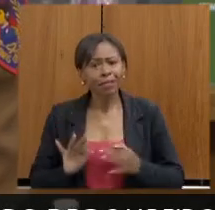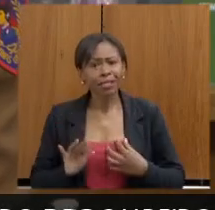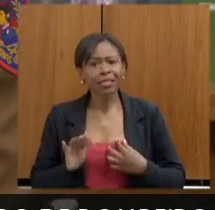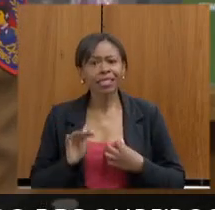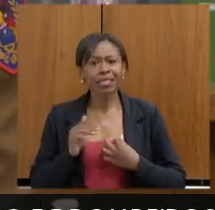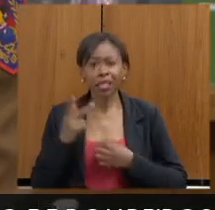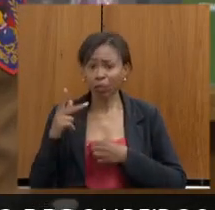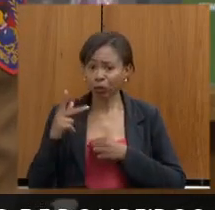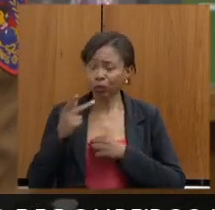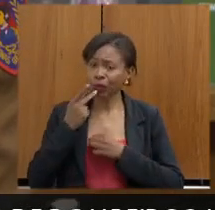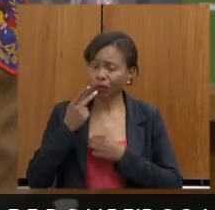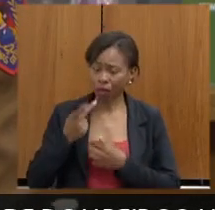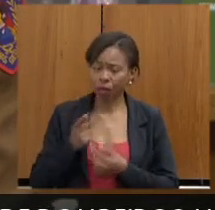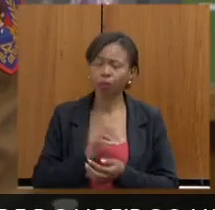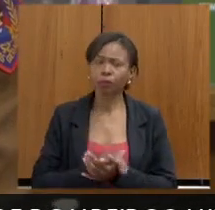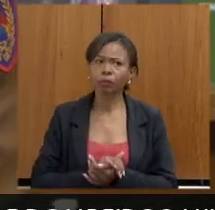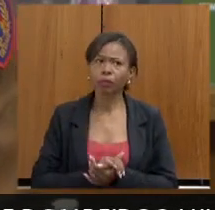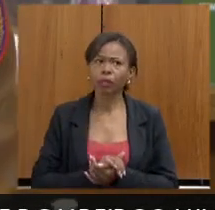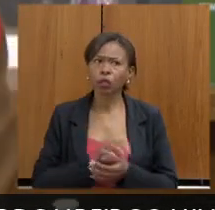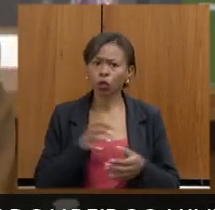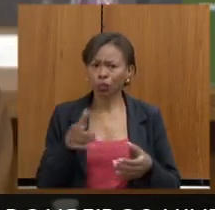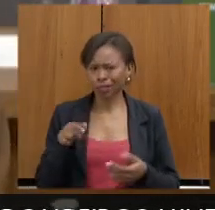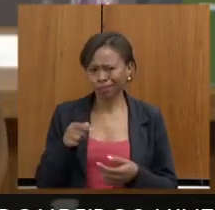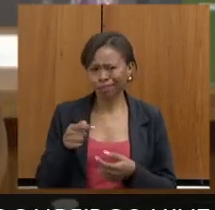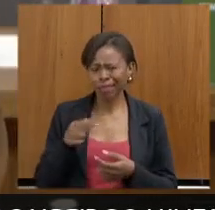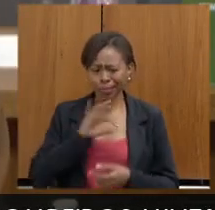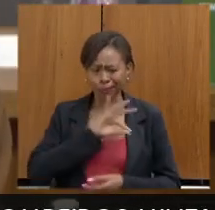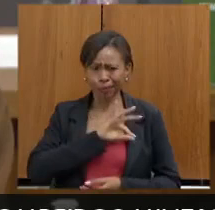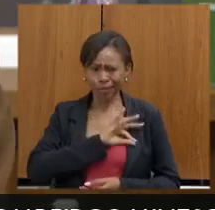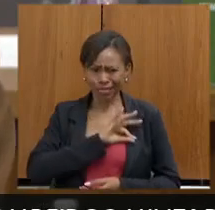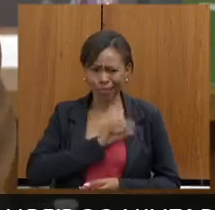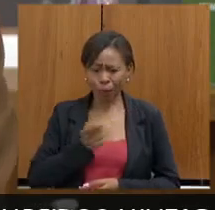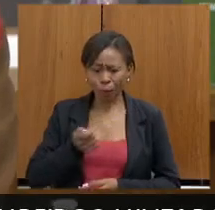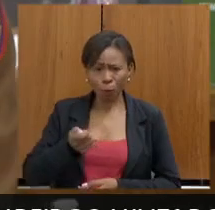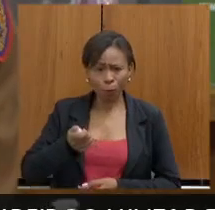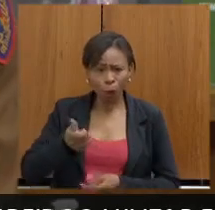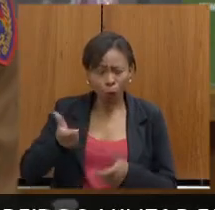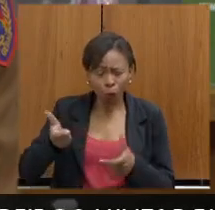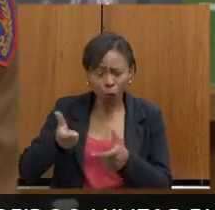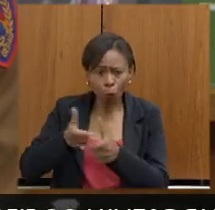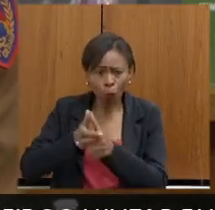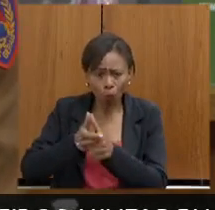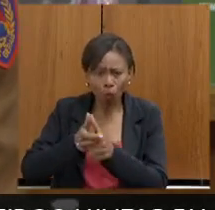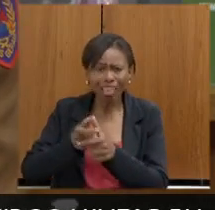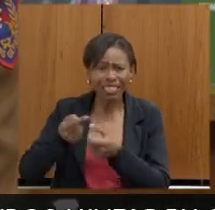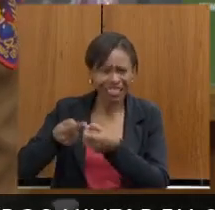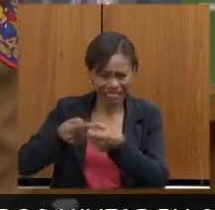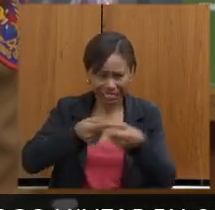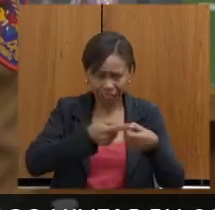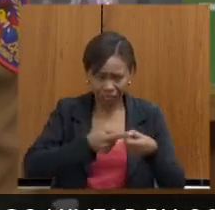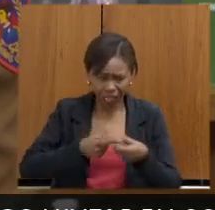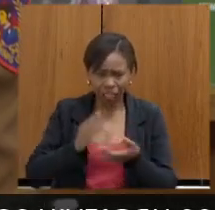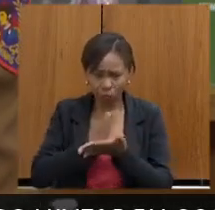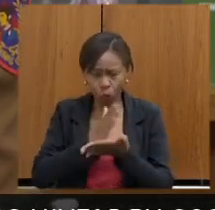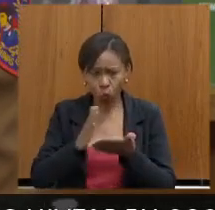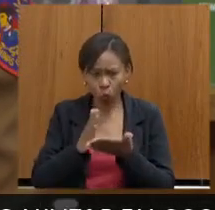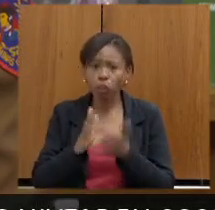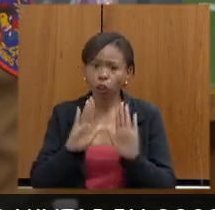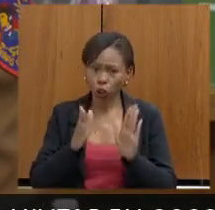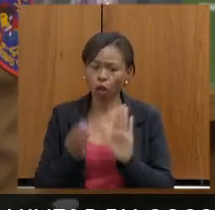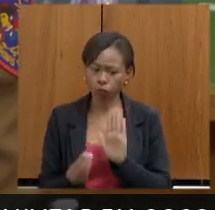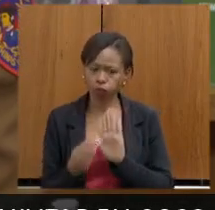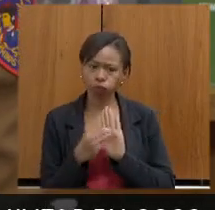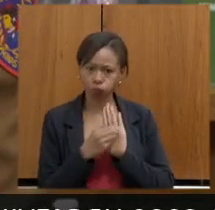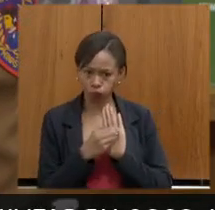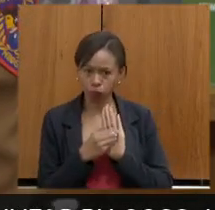senhora com relação à questão do efetivo reduzido nós já colocamos Aqui Nós realmente estamos citamos os números né Nós